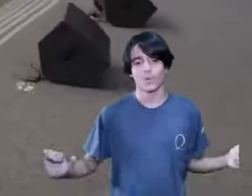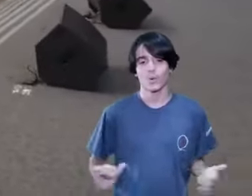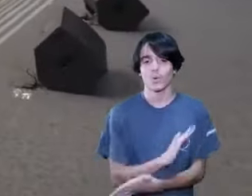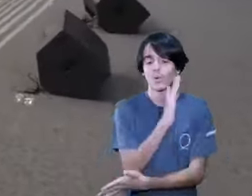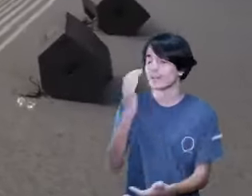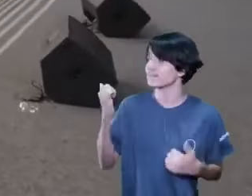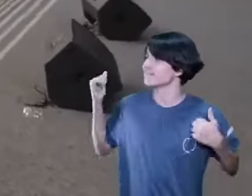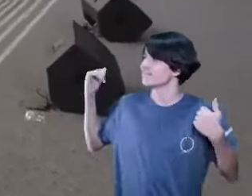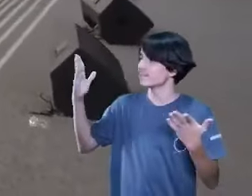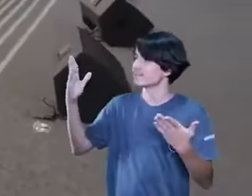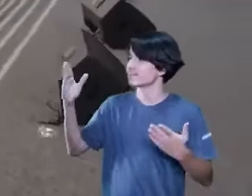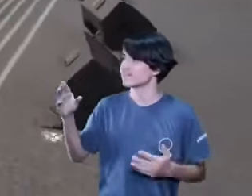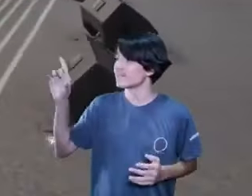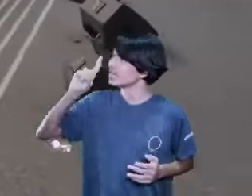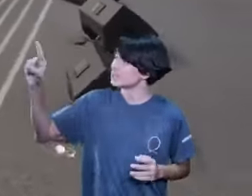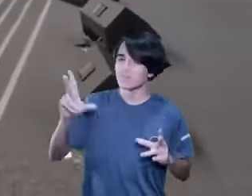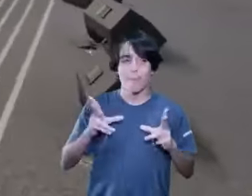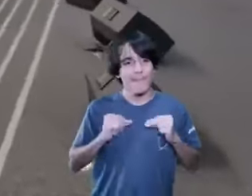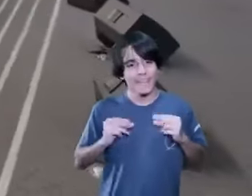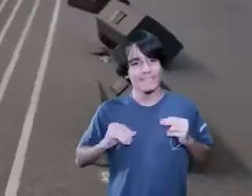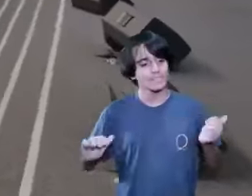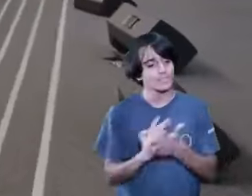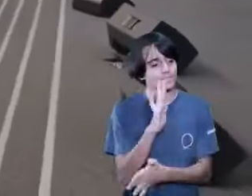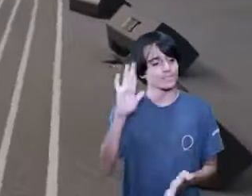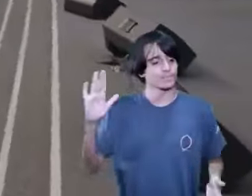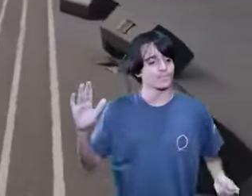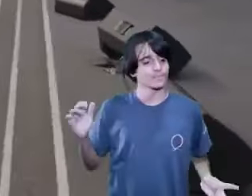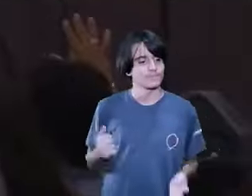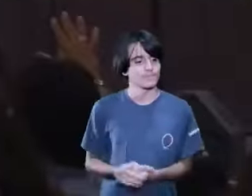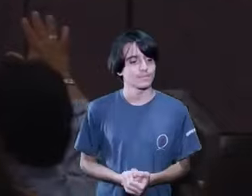lhe é devida, a honra que lhe é devida,